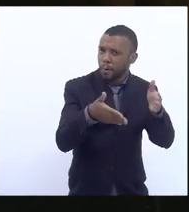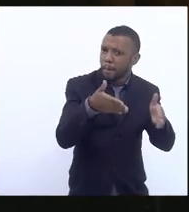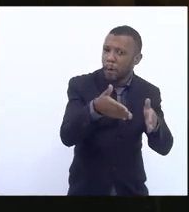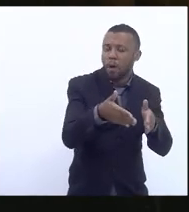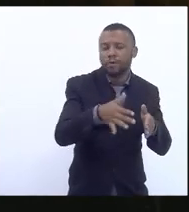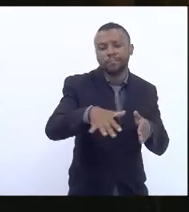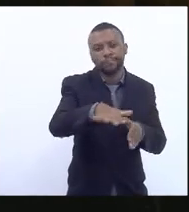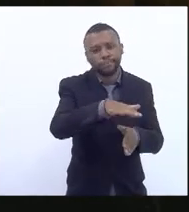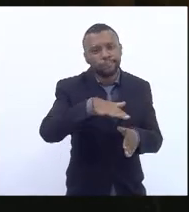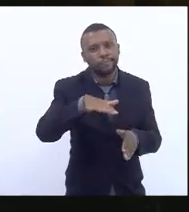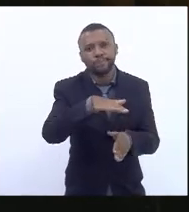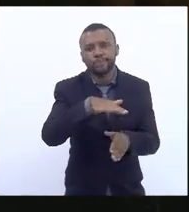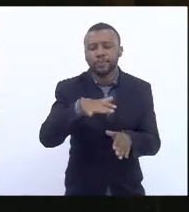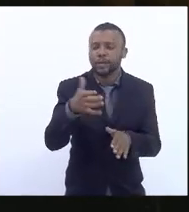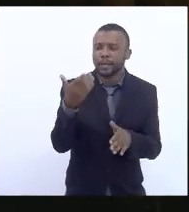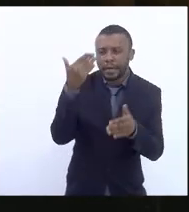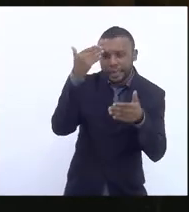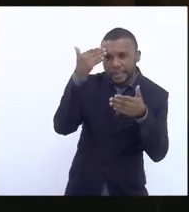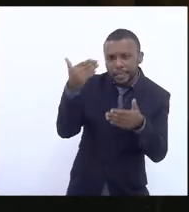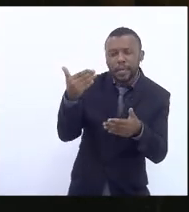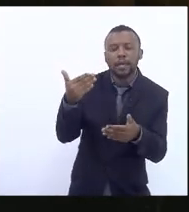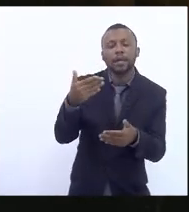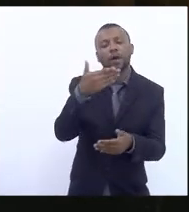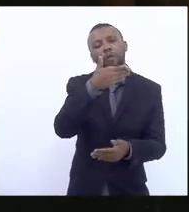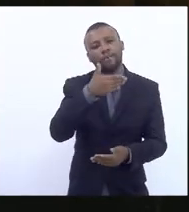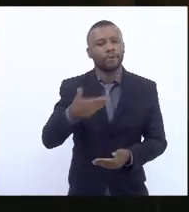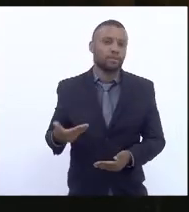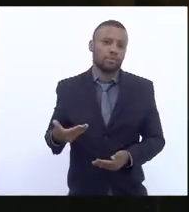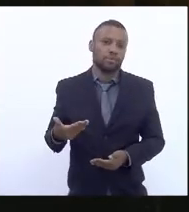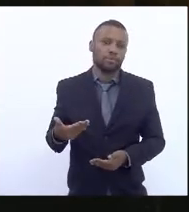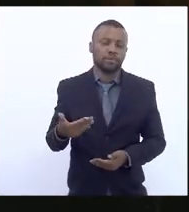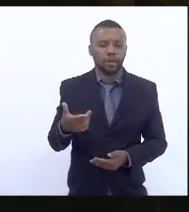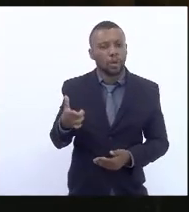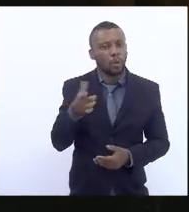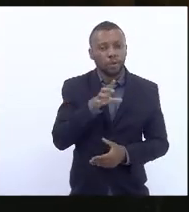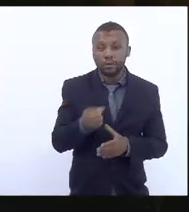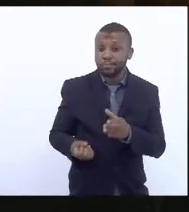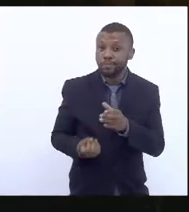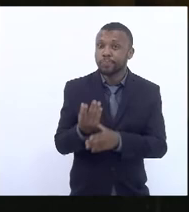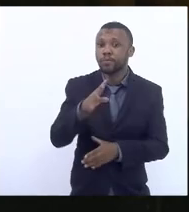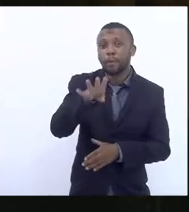e realizar a implantação do segurança presente.